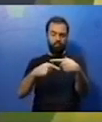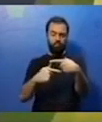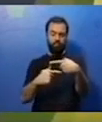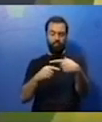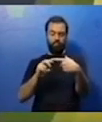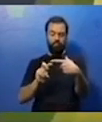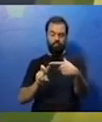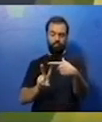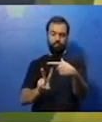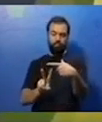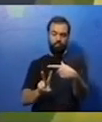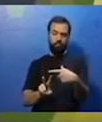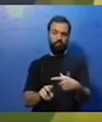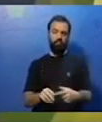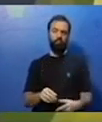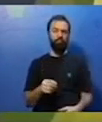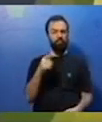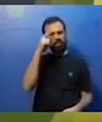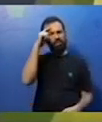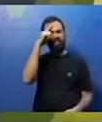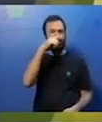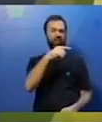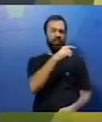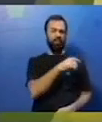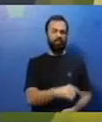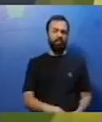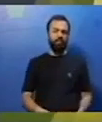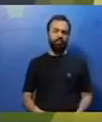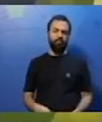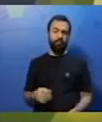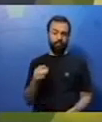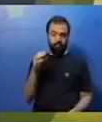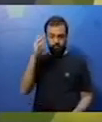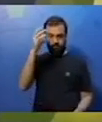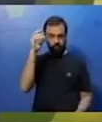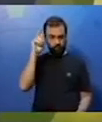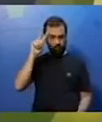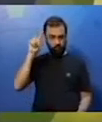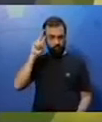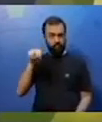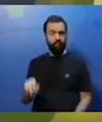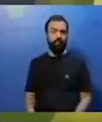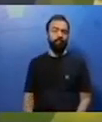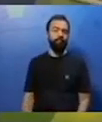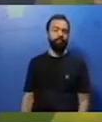172. Complicado, será? Lembra, gente?